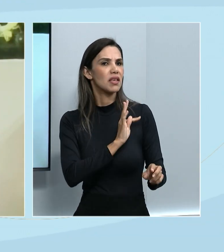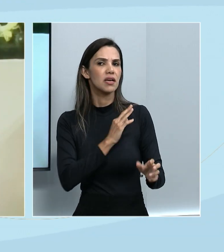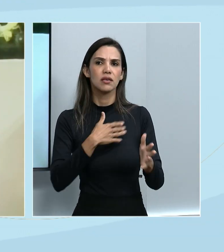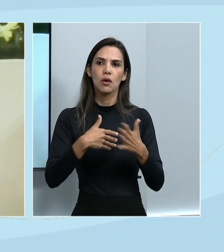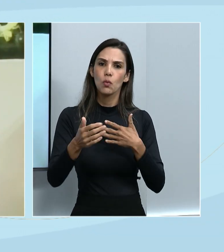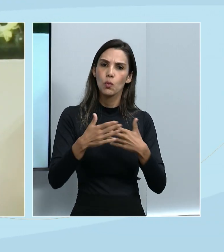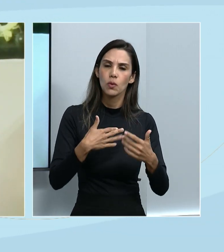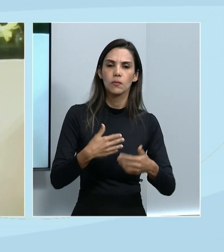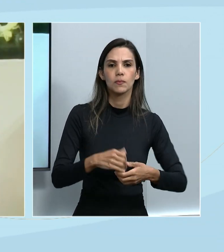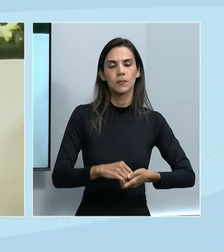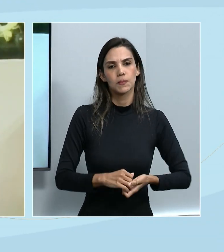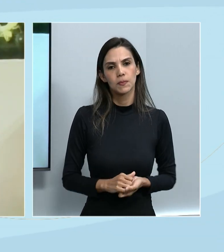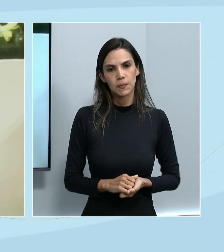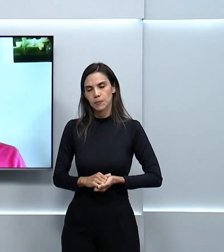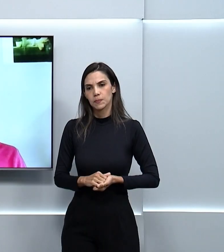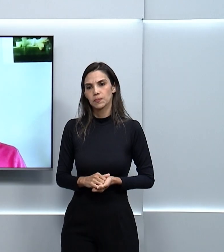seja.